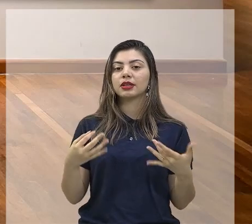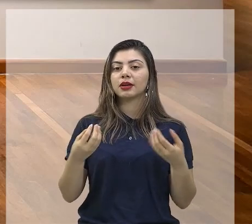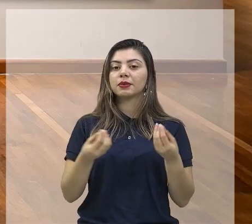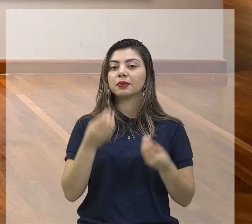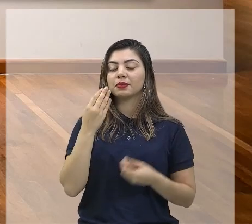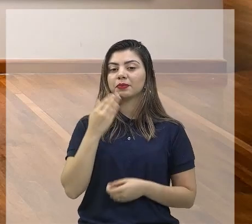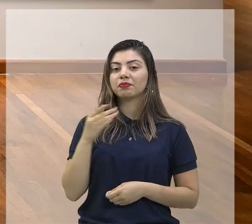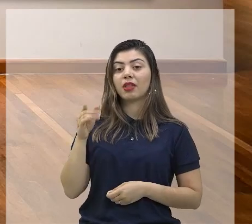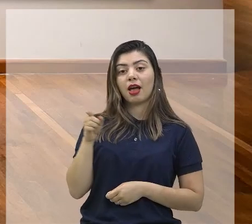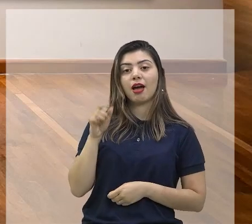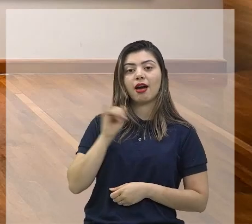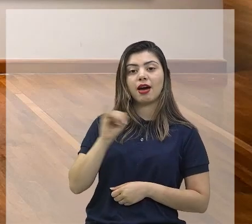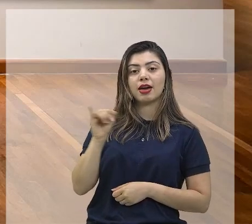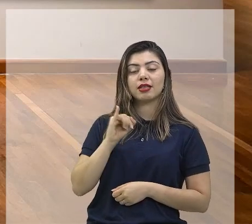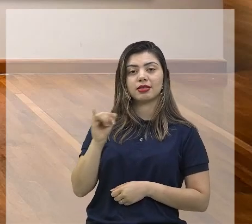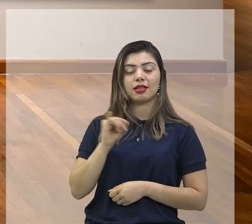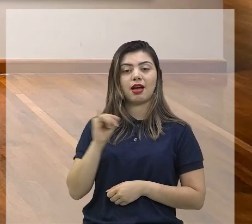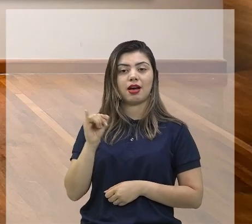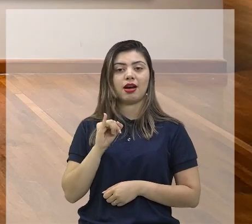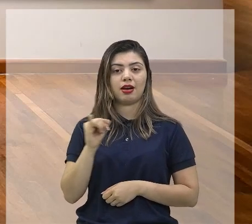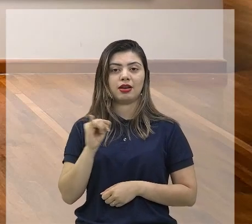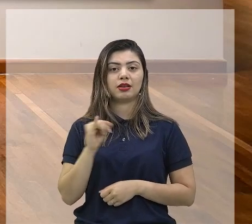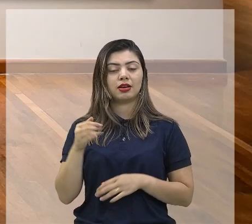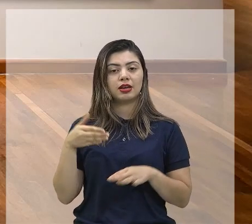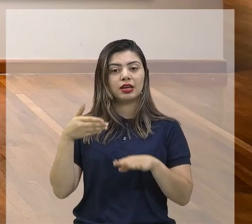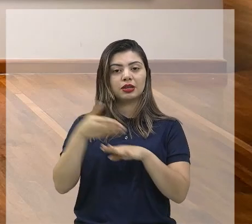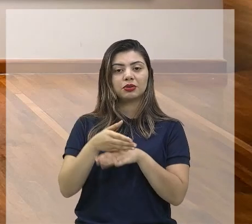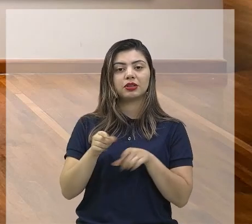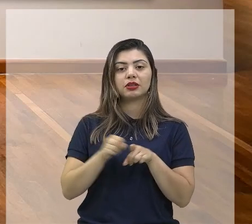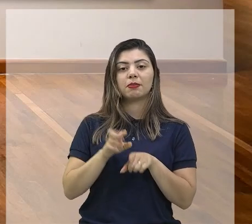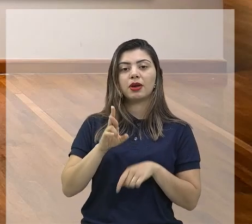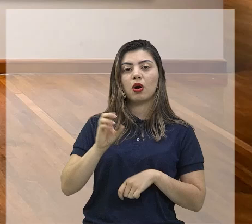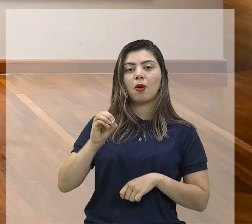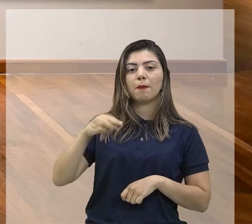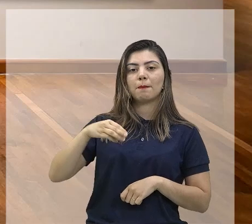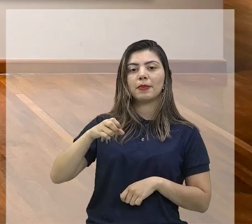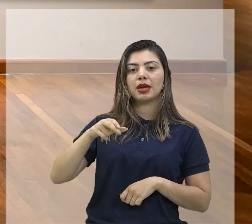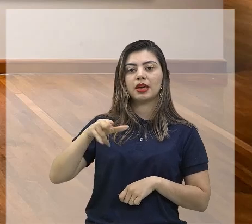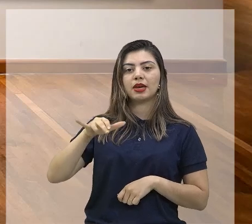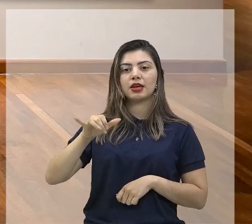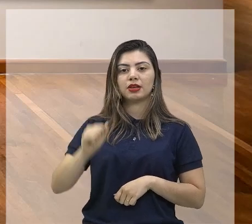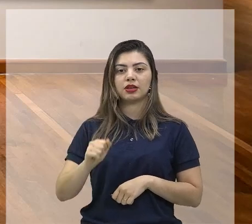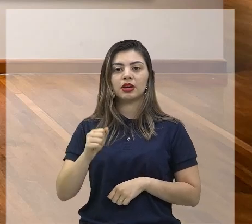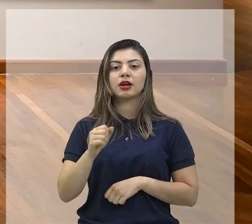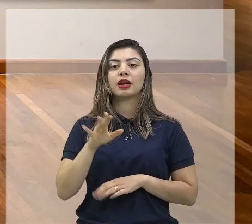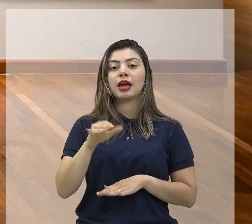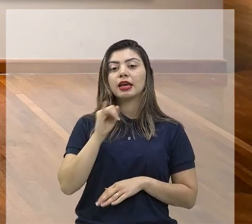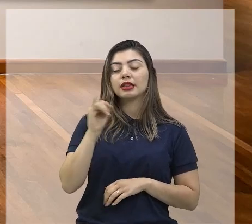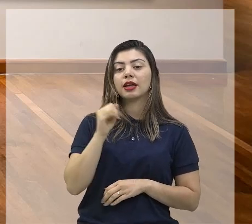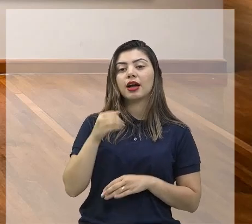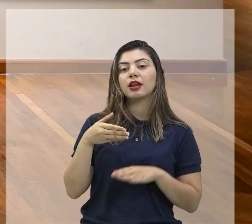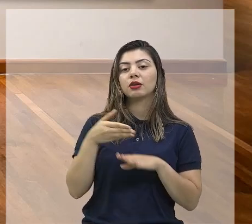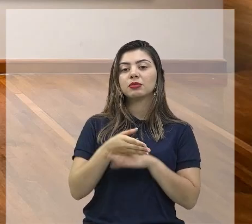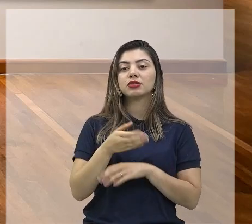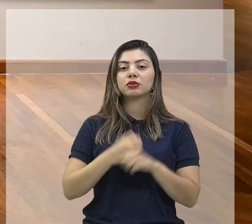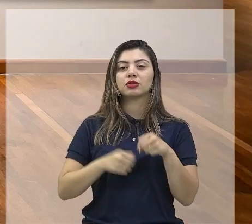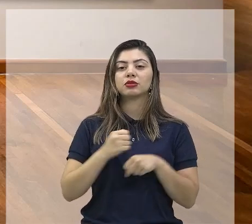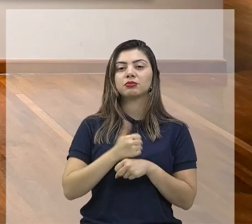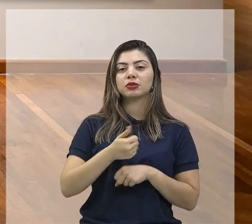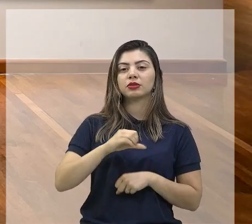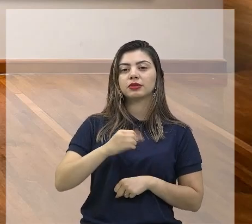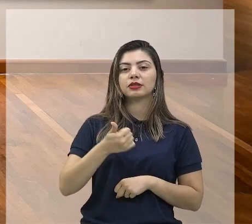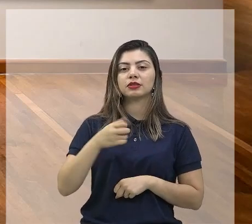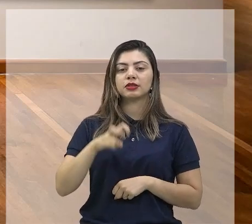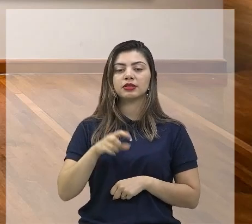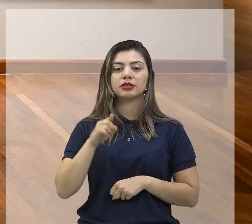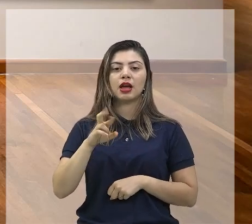da Itália, que ela é de 1915 e Romênia, 1916, ao lado da Tríplice Entente. E nós temos também,